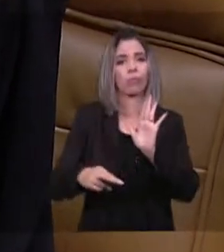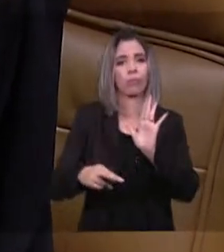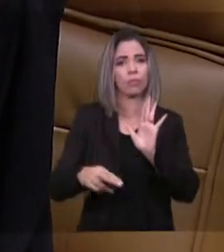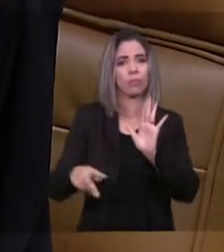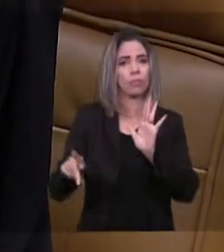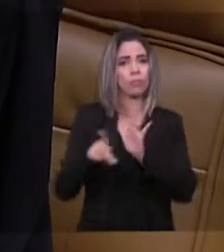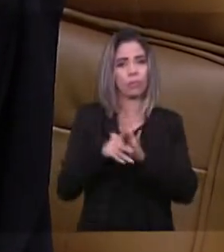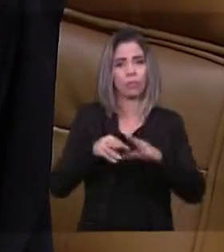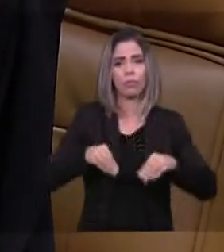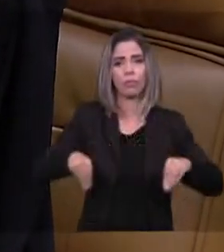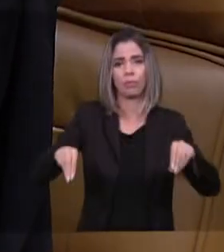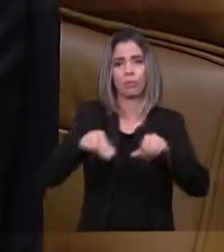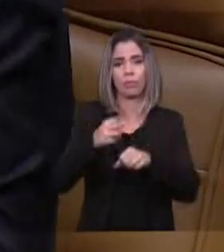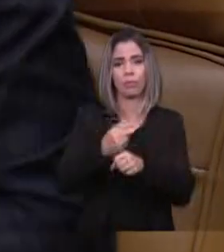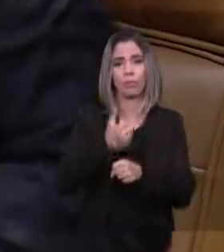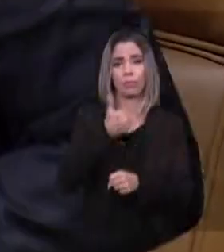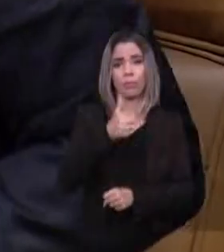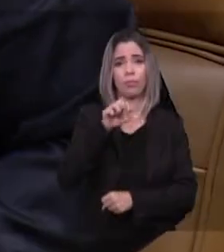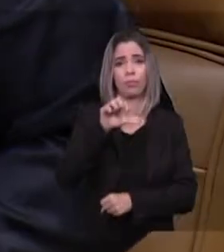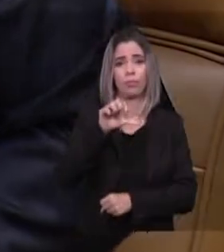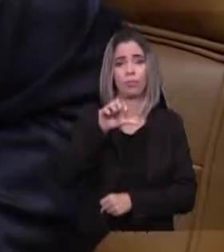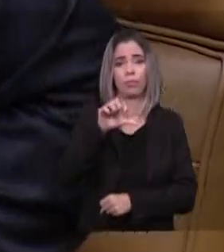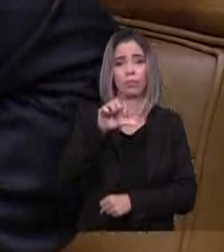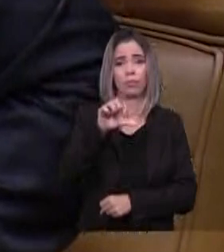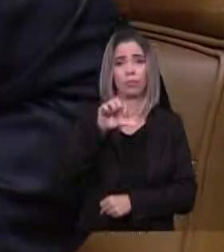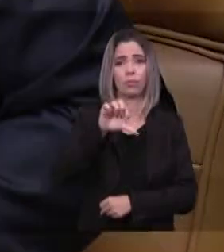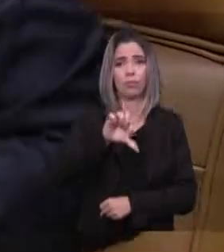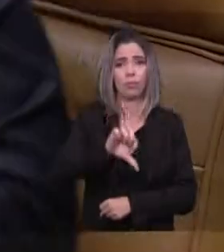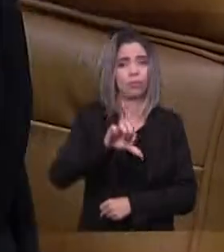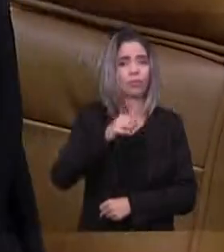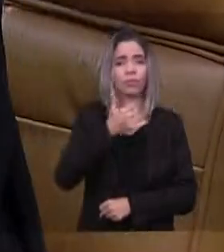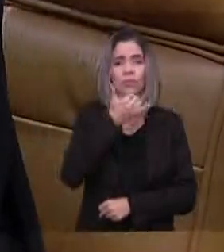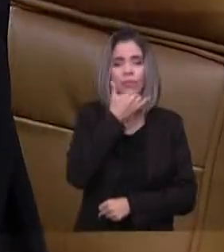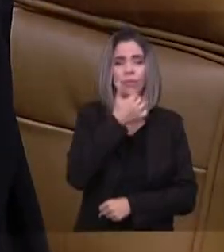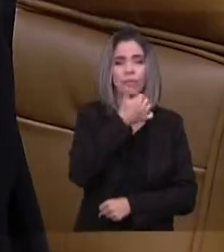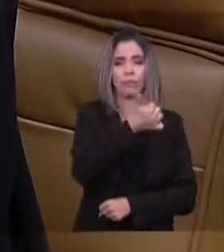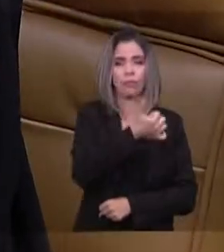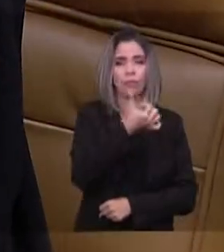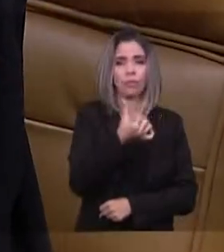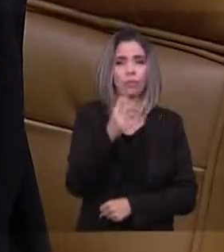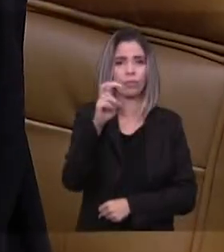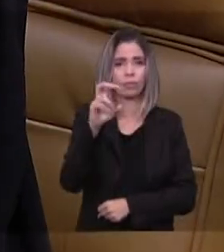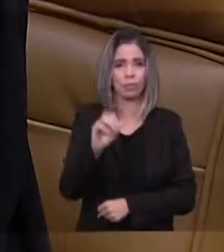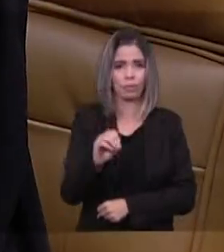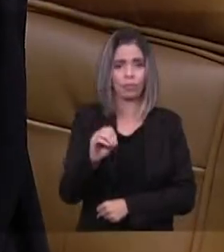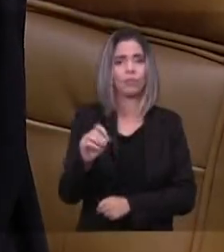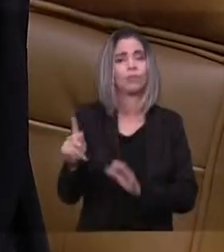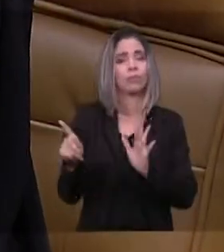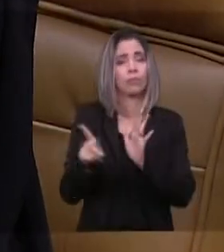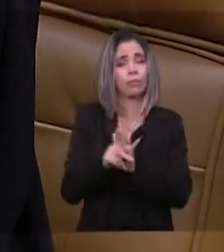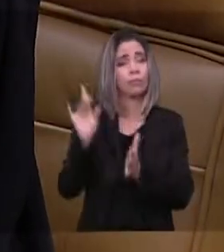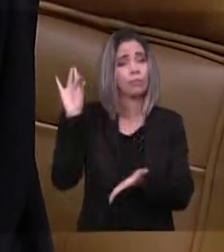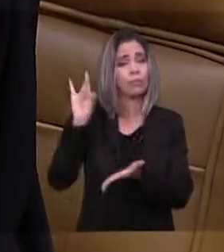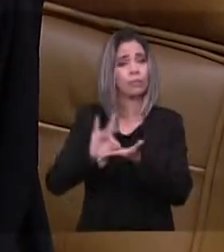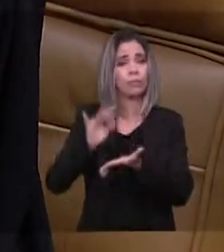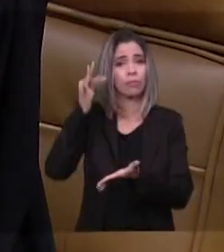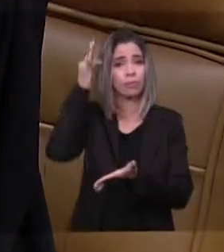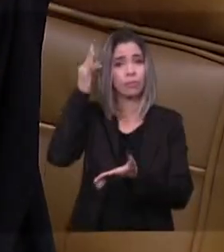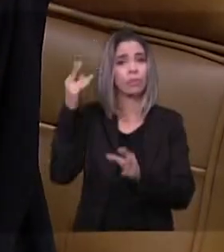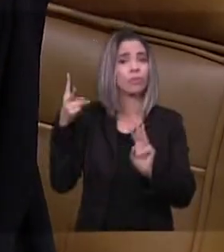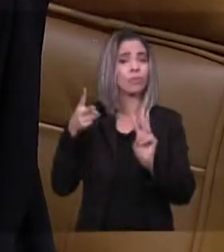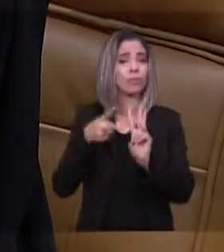601, de 1850, consolidando entre nós a teoria do indigenato. Cito